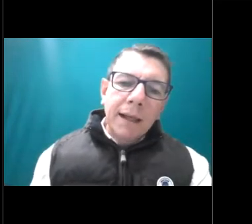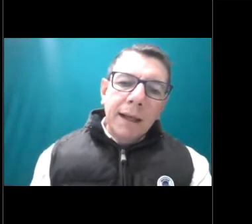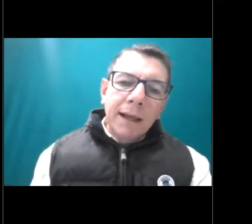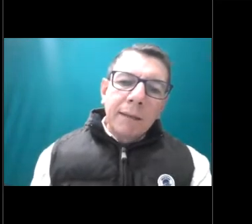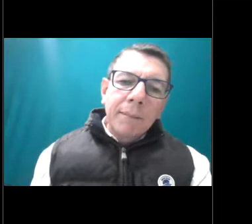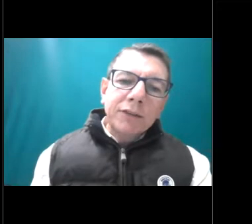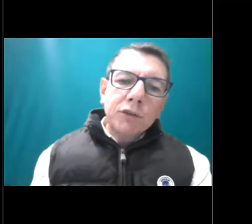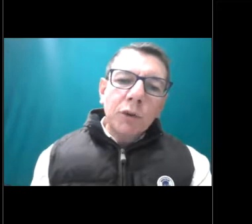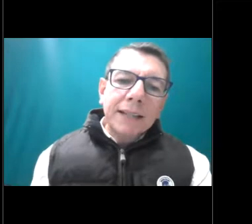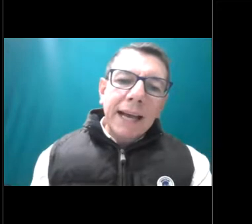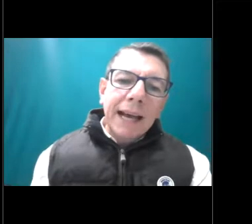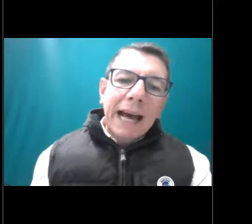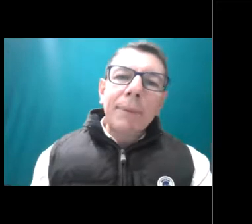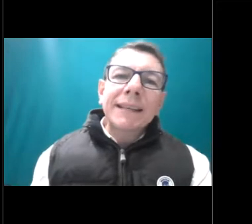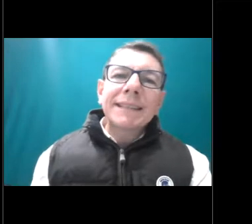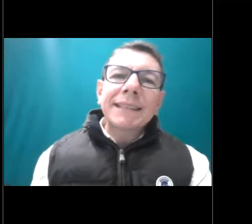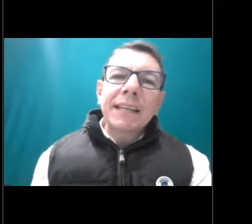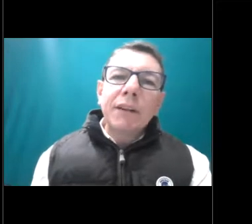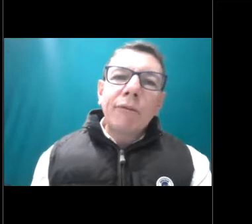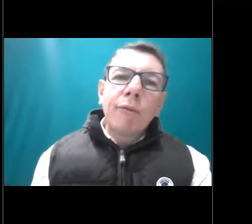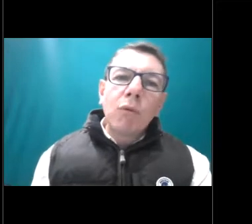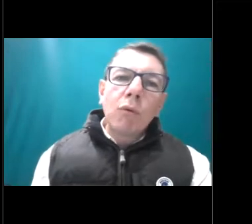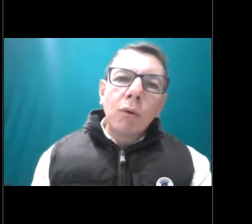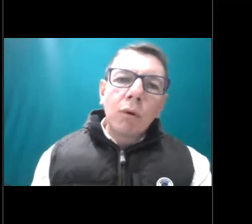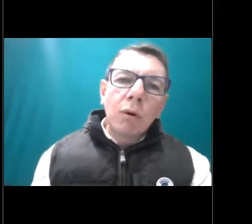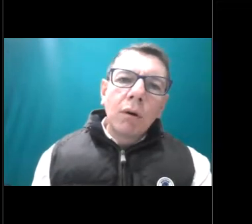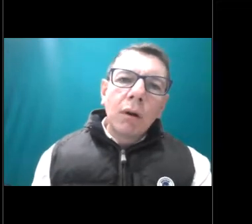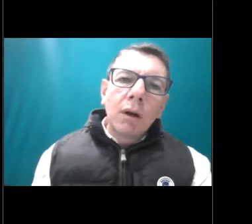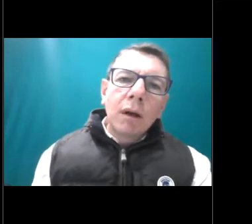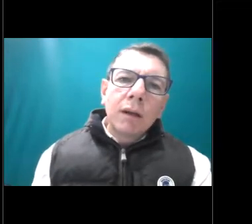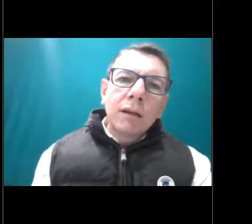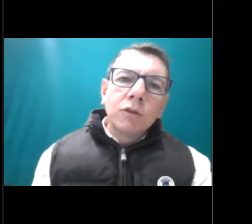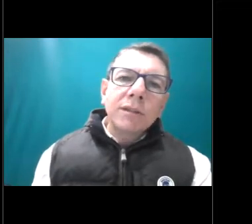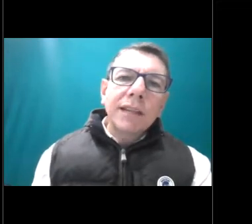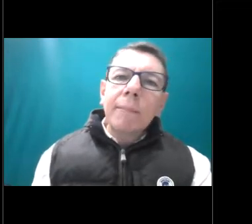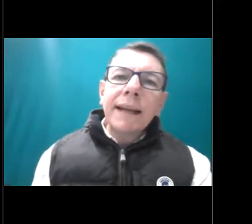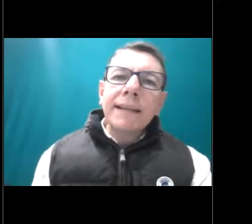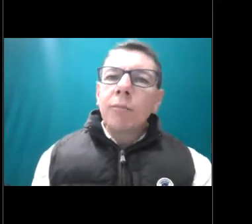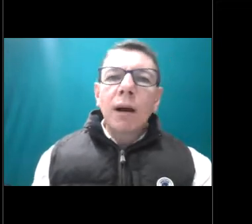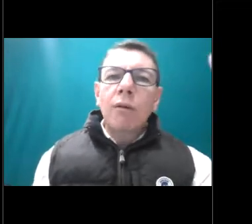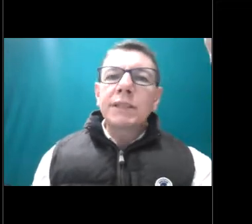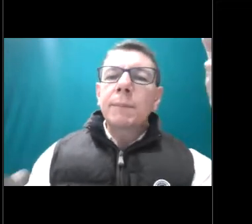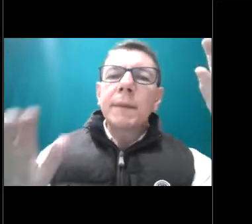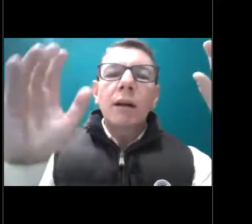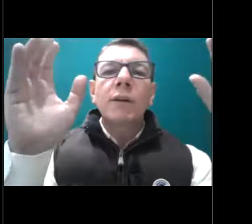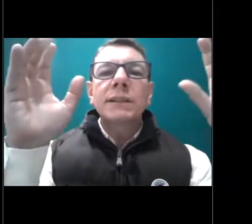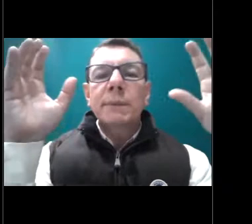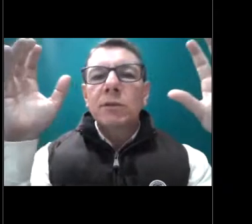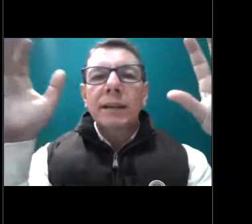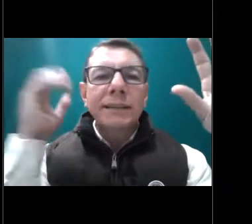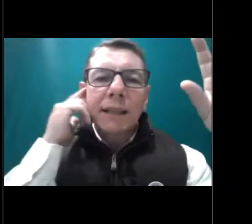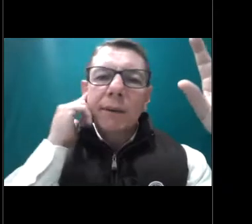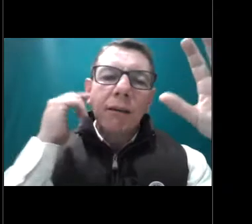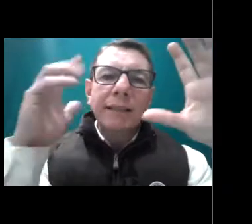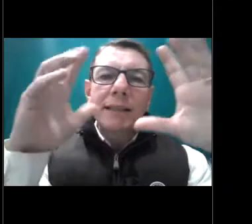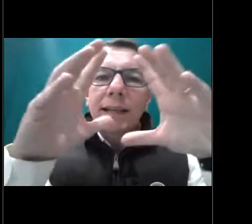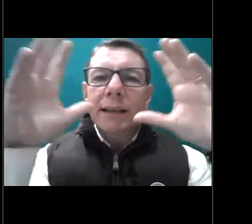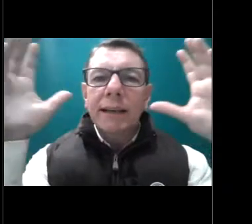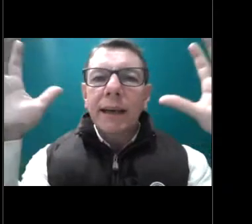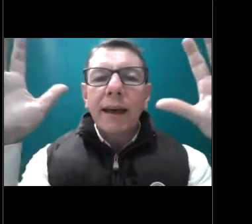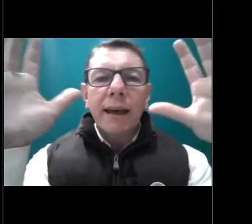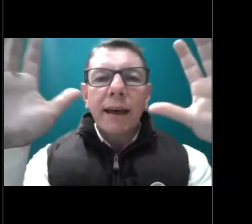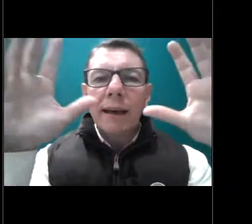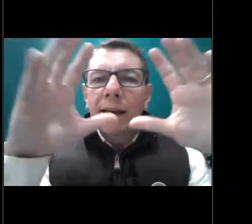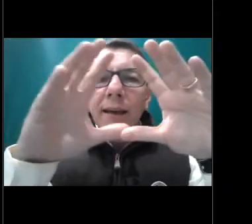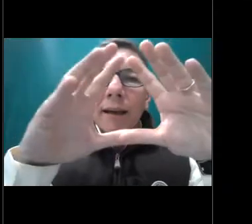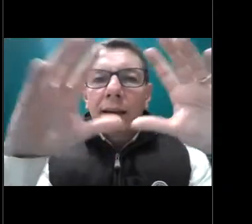ó. Mas toda a presença de fungo nos remete a uma coisa. Primeira coisa, pessoal, essa também é uma dica